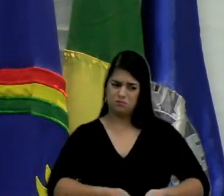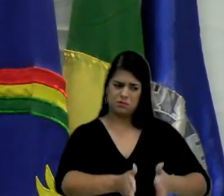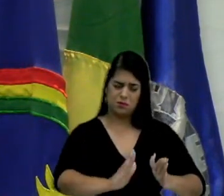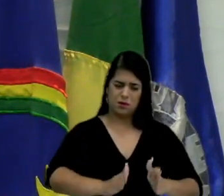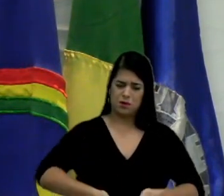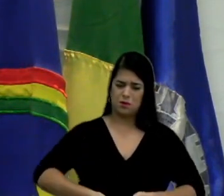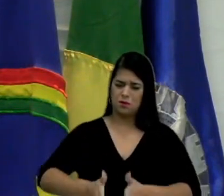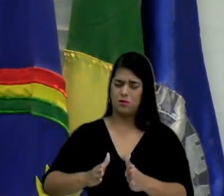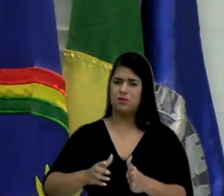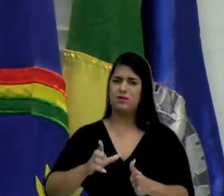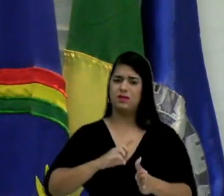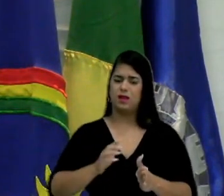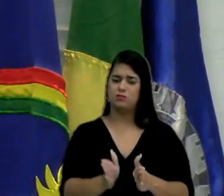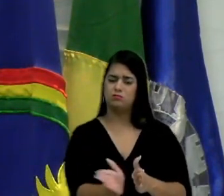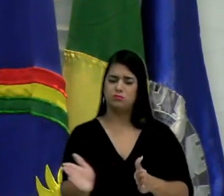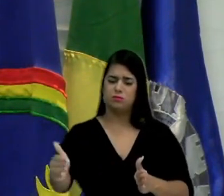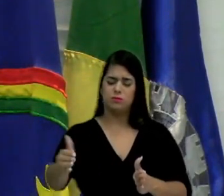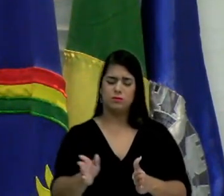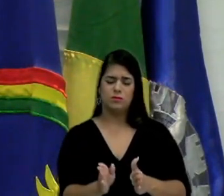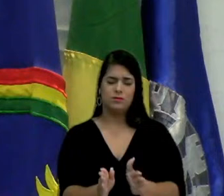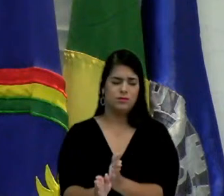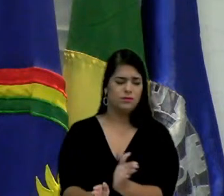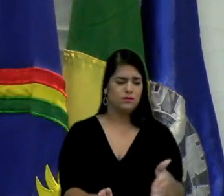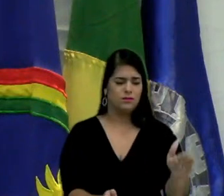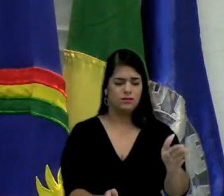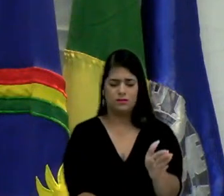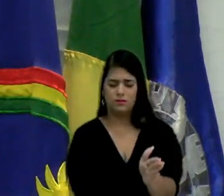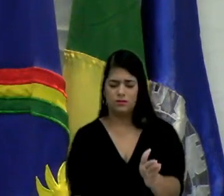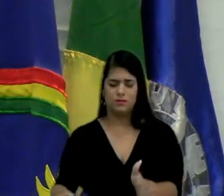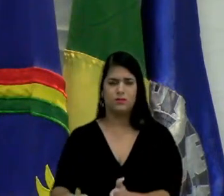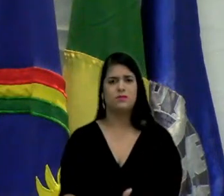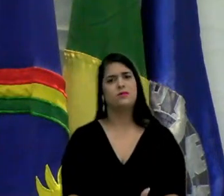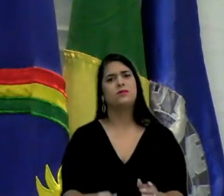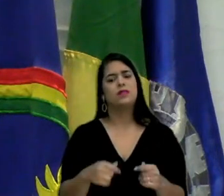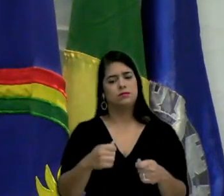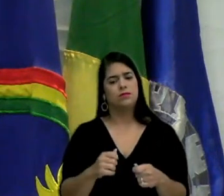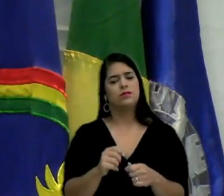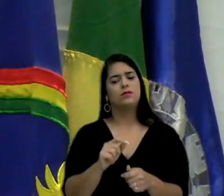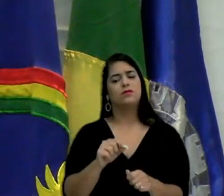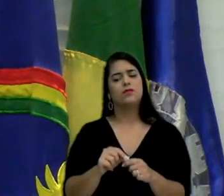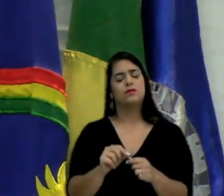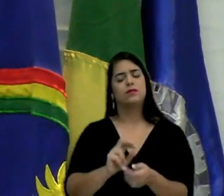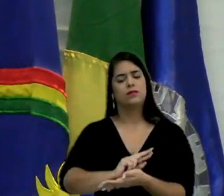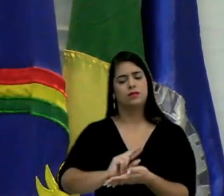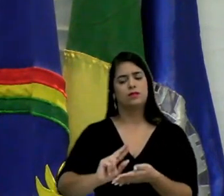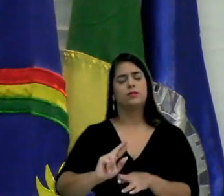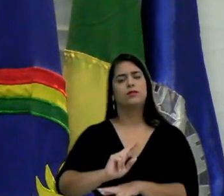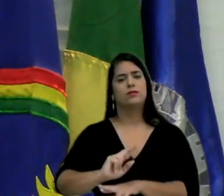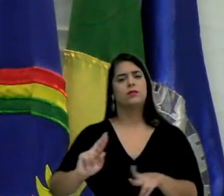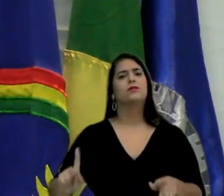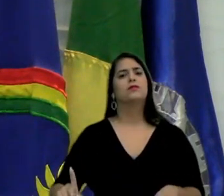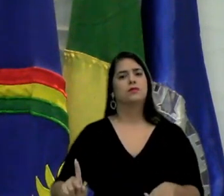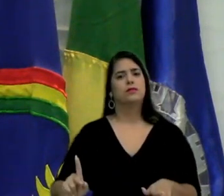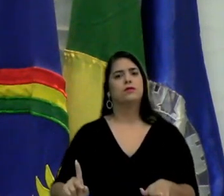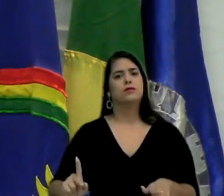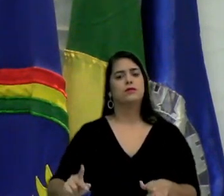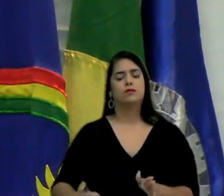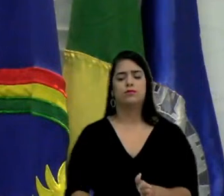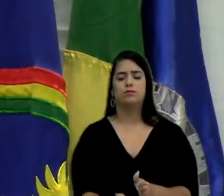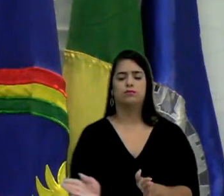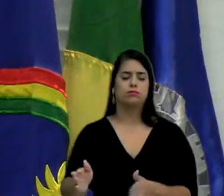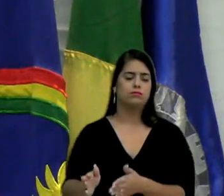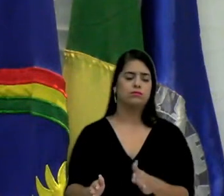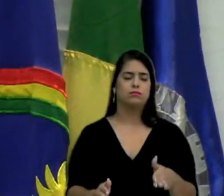Então se a gente entrou para fazer a diferença Então vamos fazer essa diferença vamos também fazer os acessos de todas as estradas do nosso